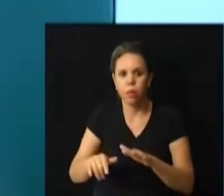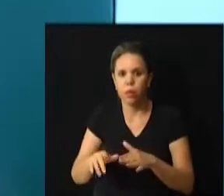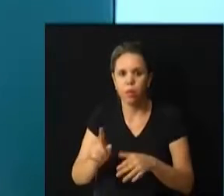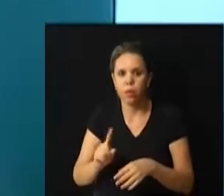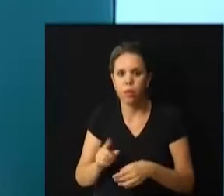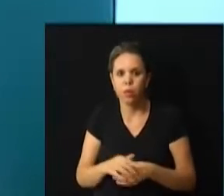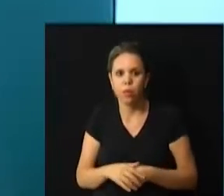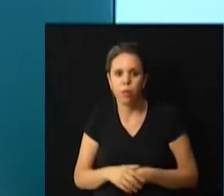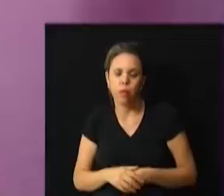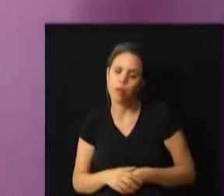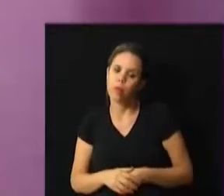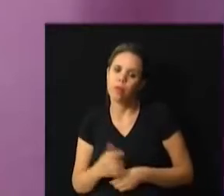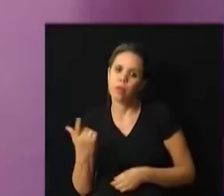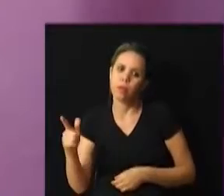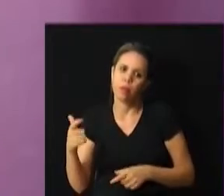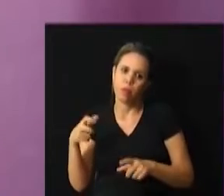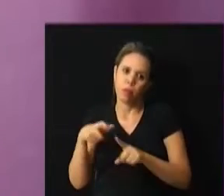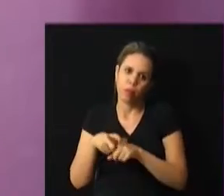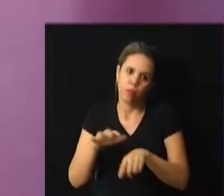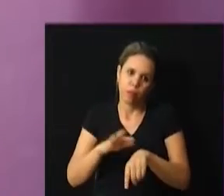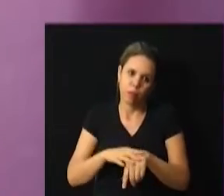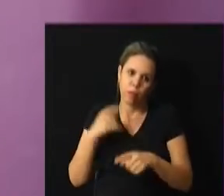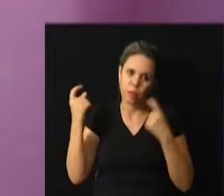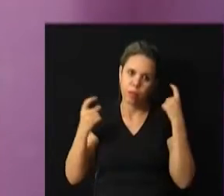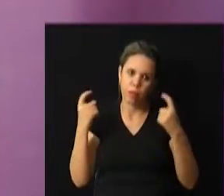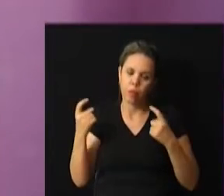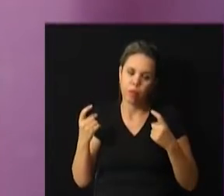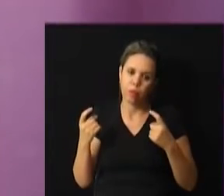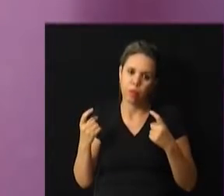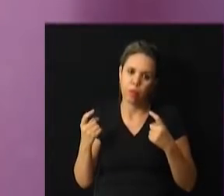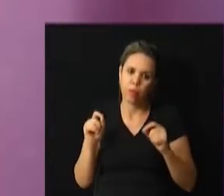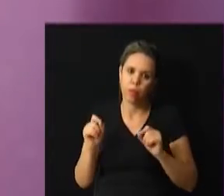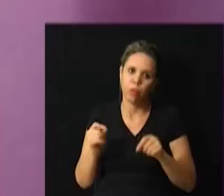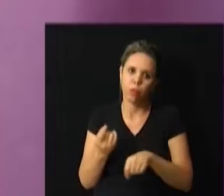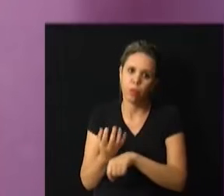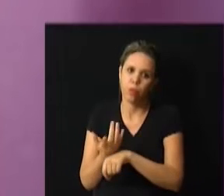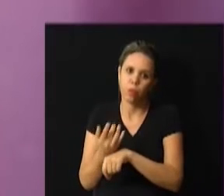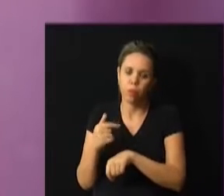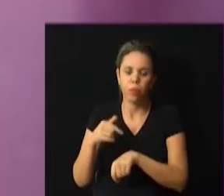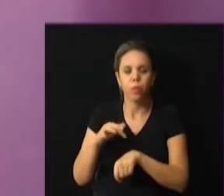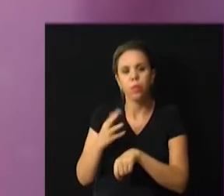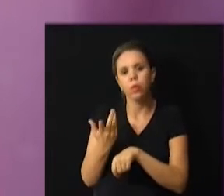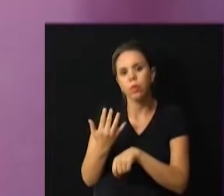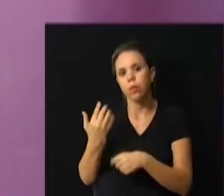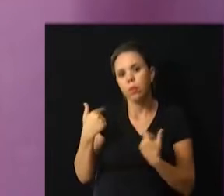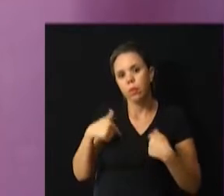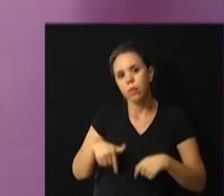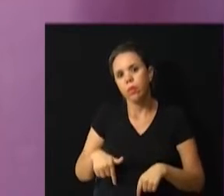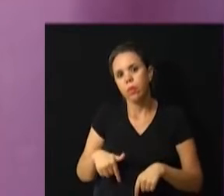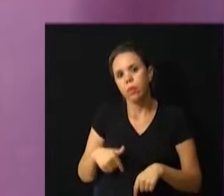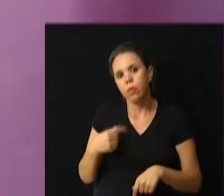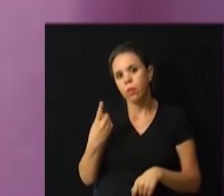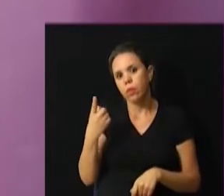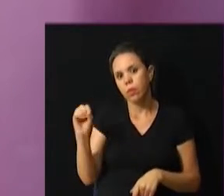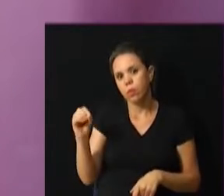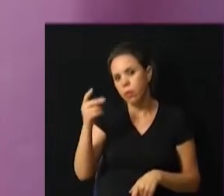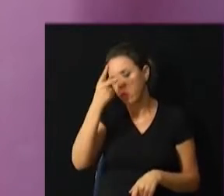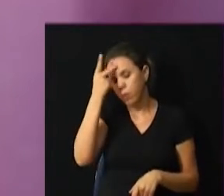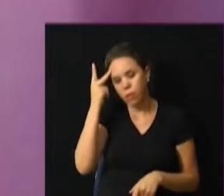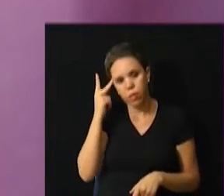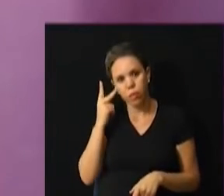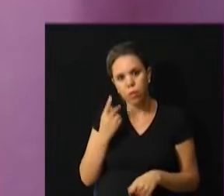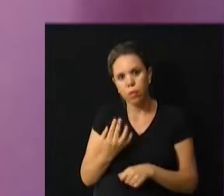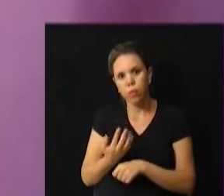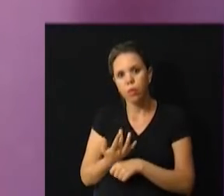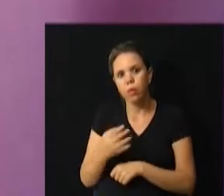não é pequeno, né? E um outro acidente que também preocupa é com queimadura, né, doutor? Já que a cada